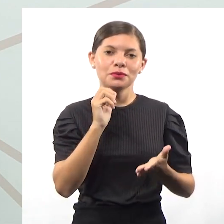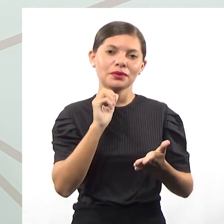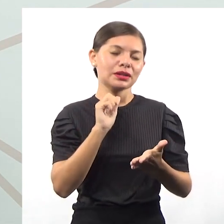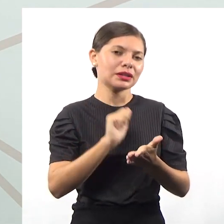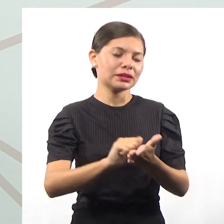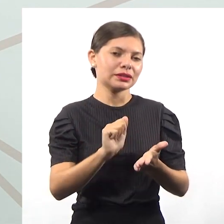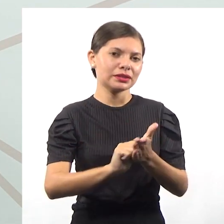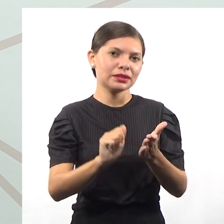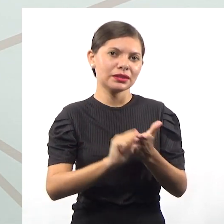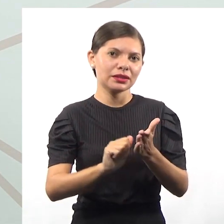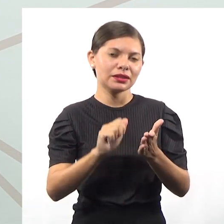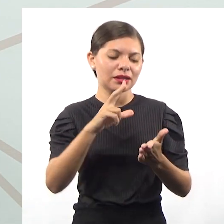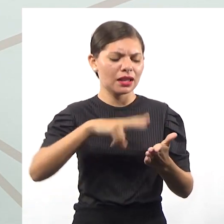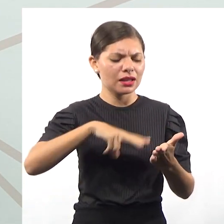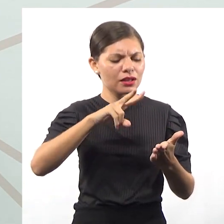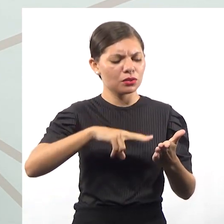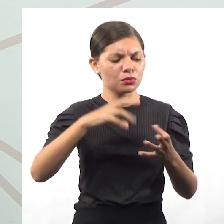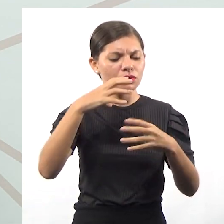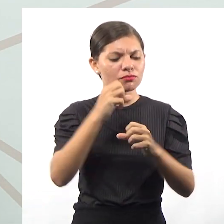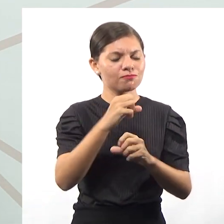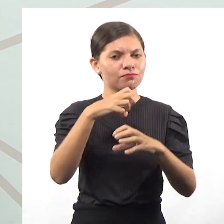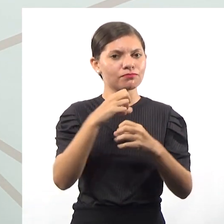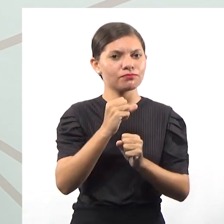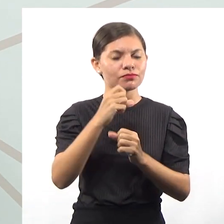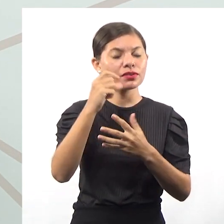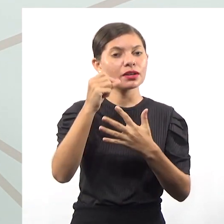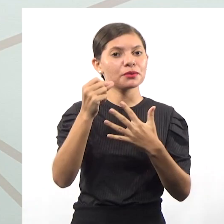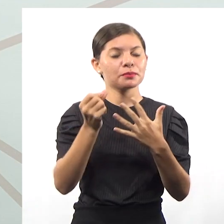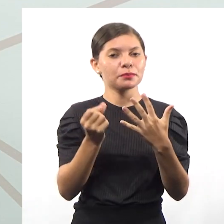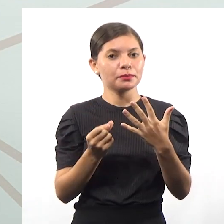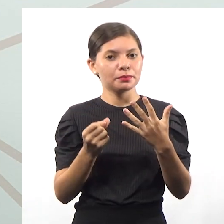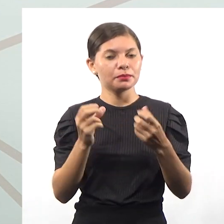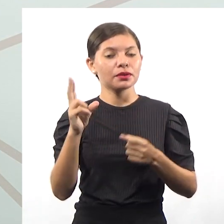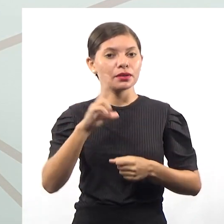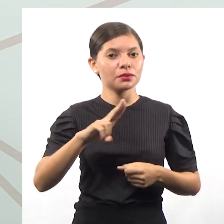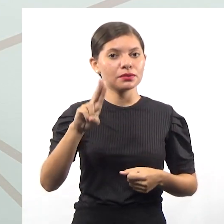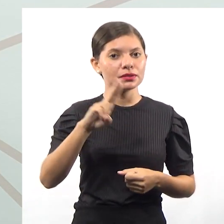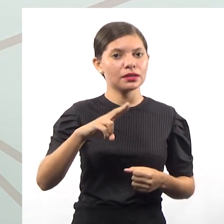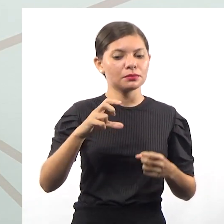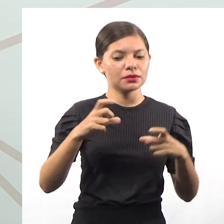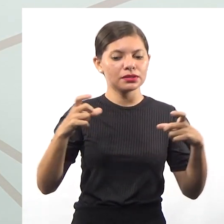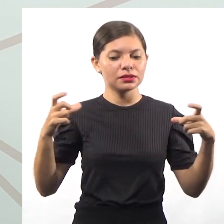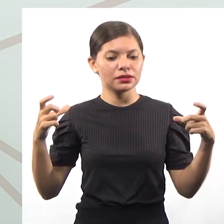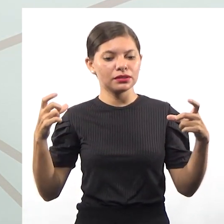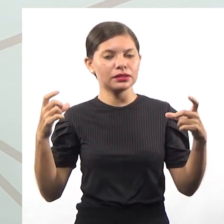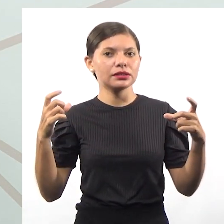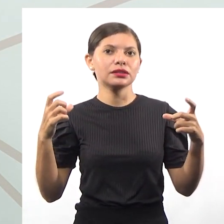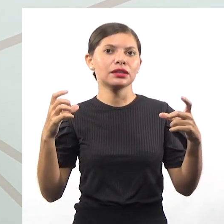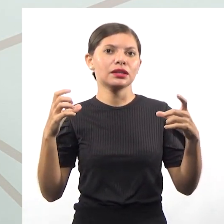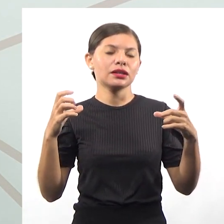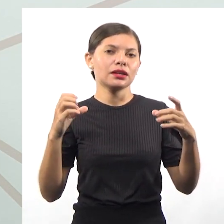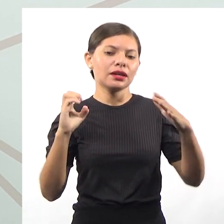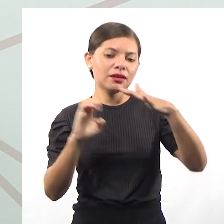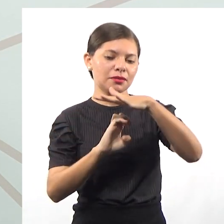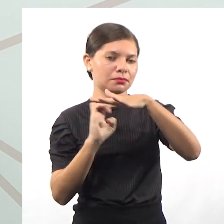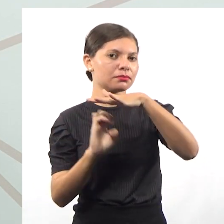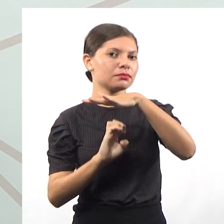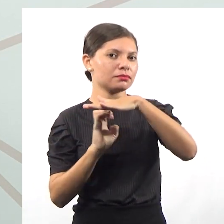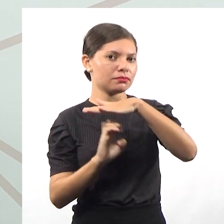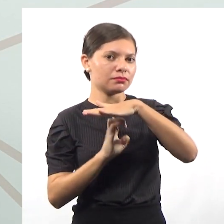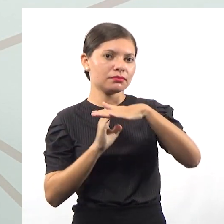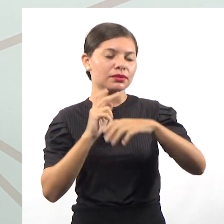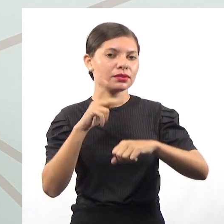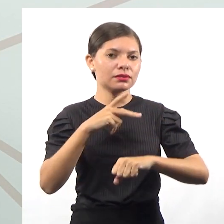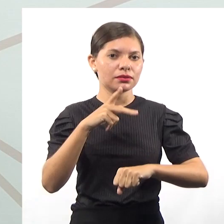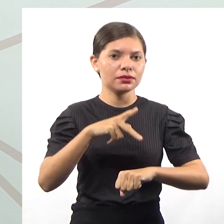escrita, leitura e cálculo. São esses também os parâmetros utilizados pelas grandes organizações internacionais para